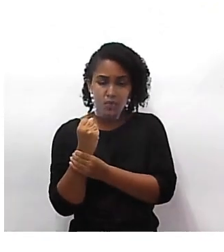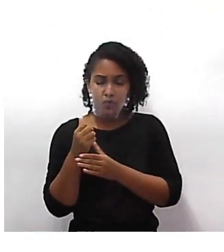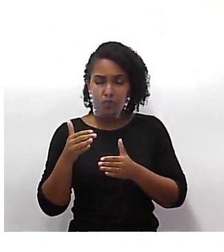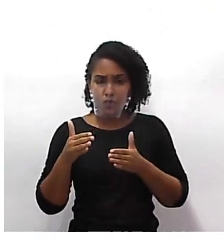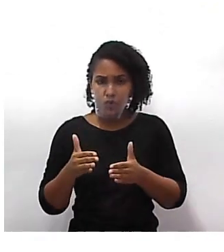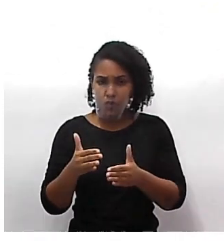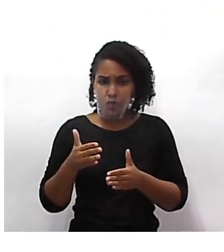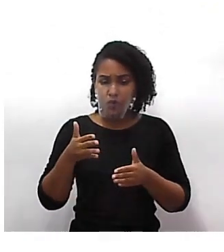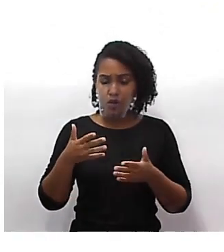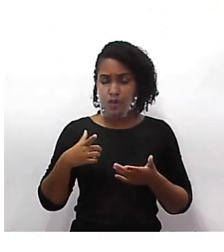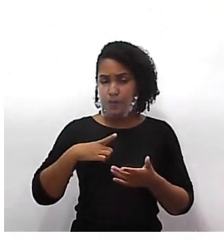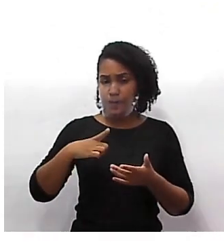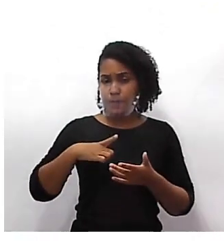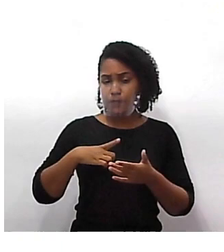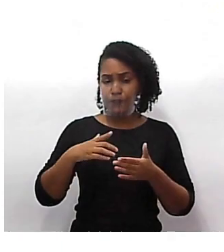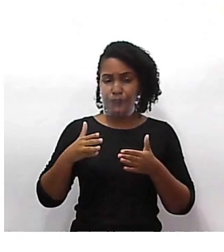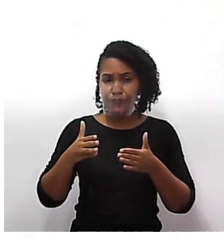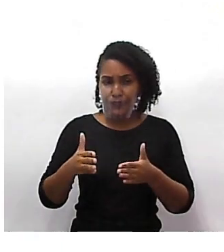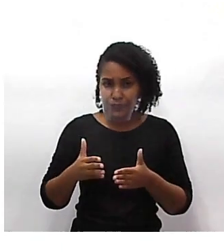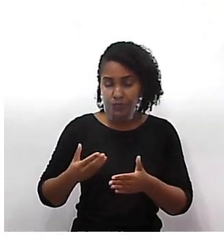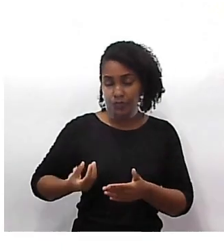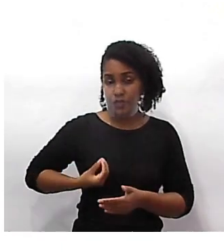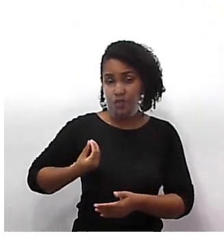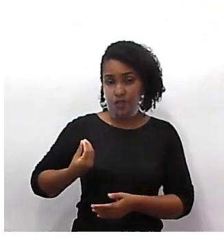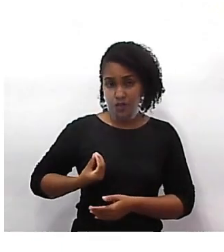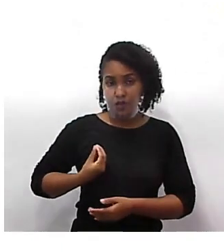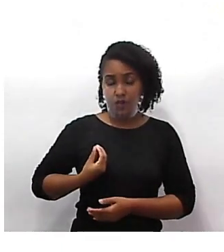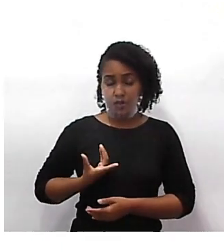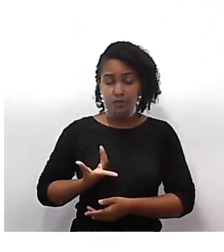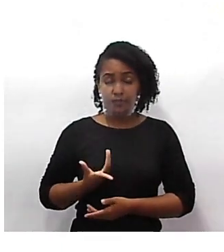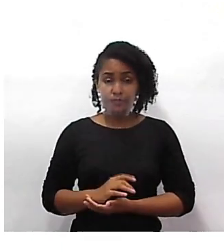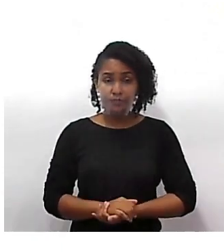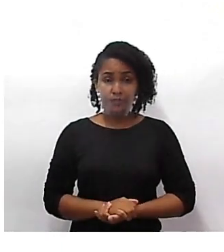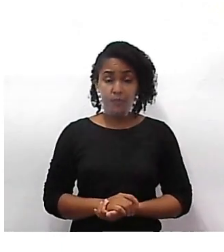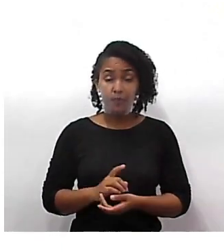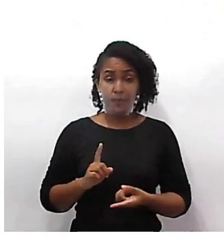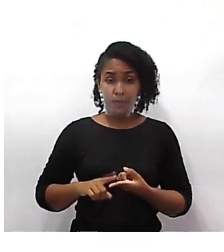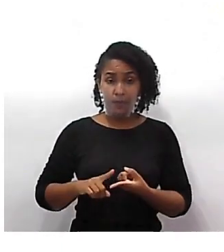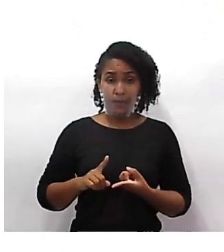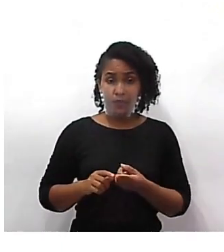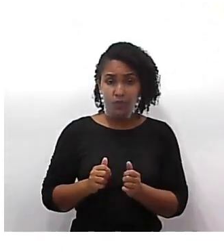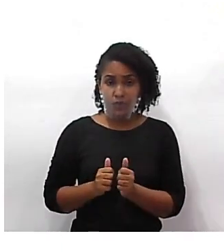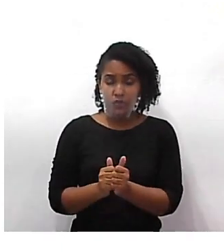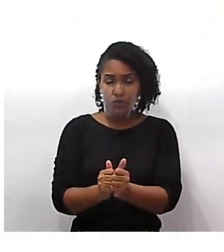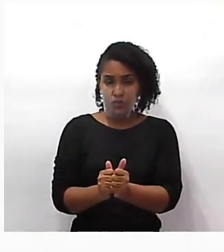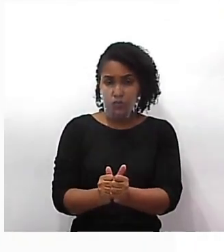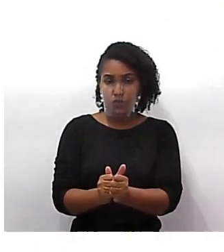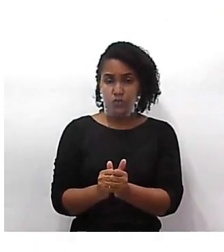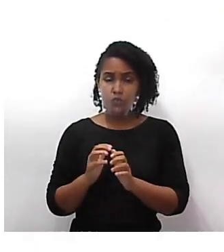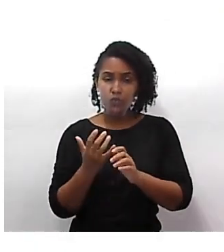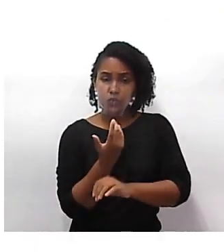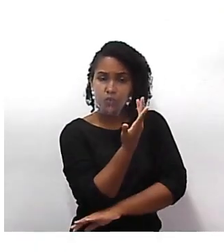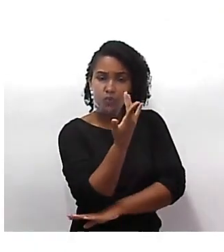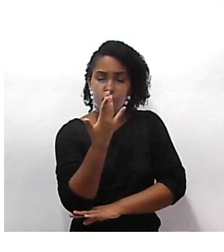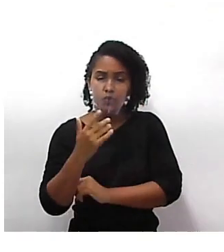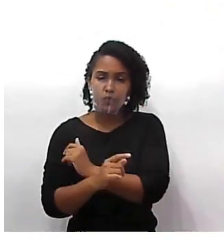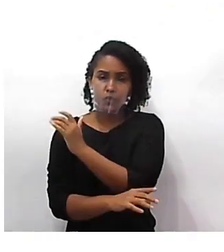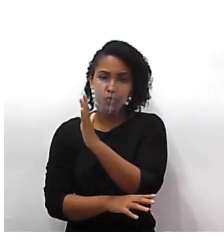tratando exatamente sobre a questão da vida, preservação da vida, juntamente com o meio ambiente.